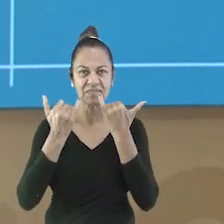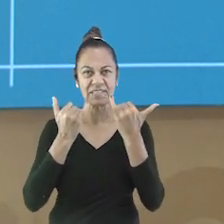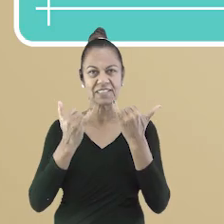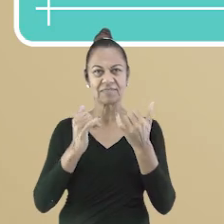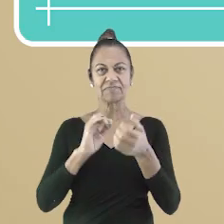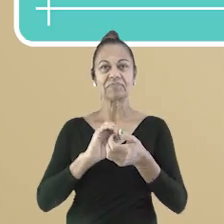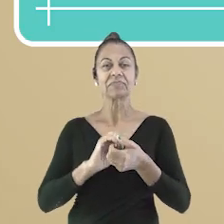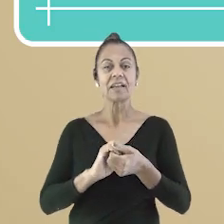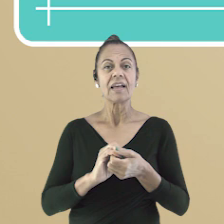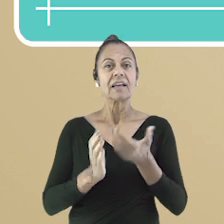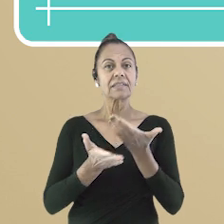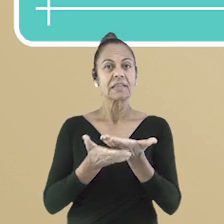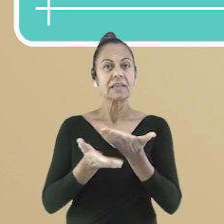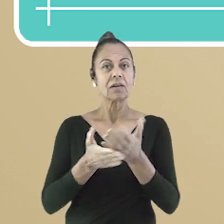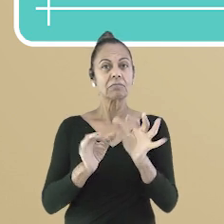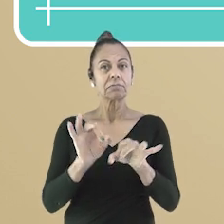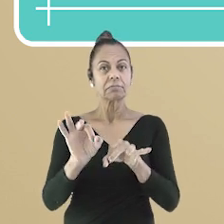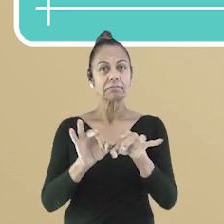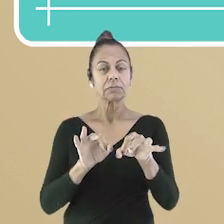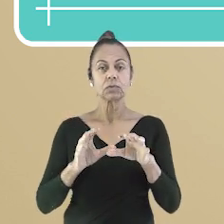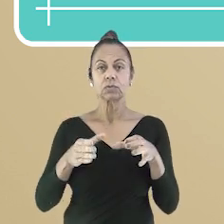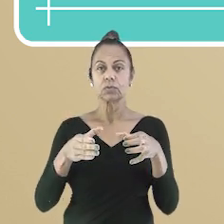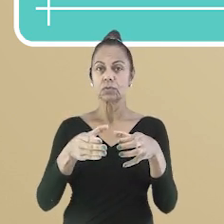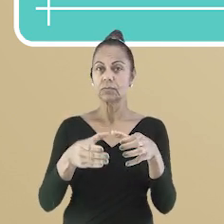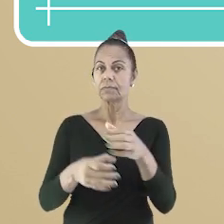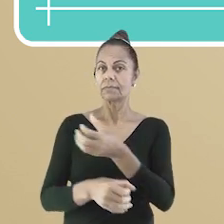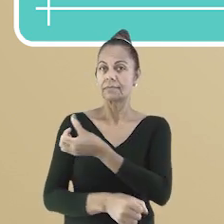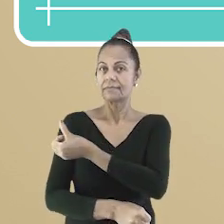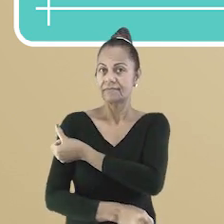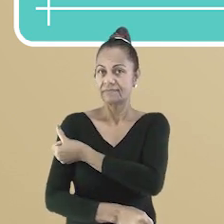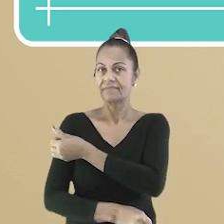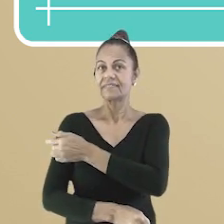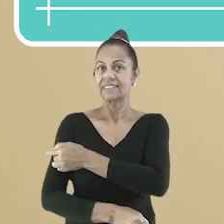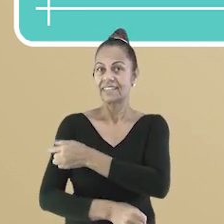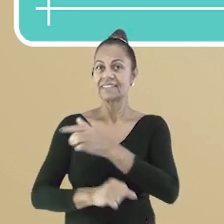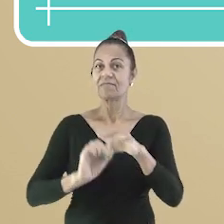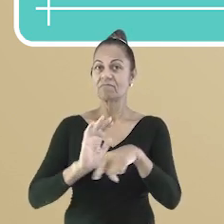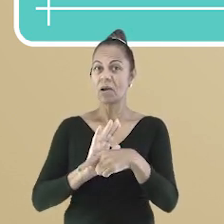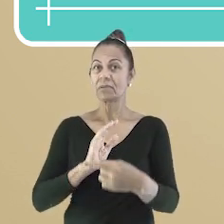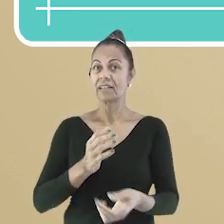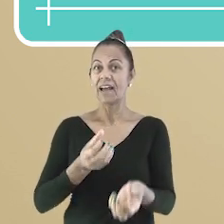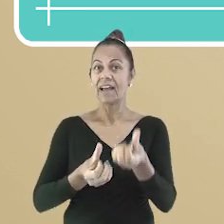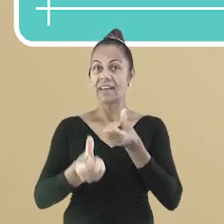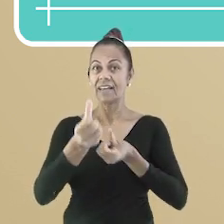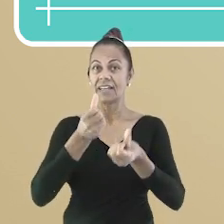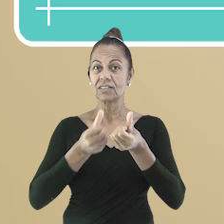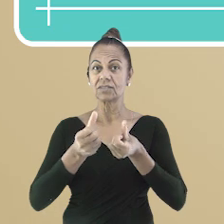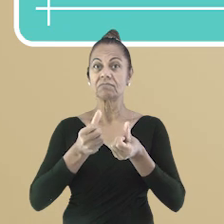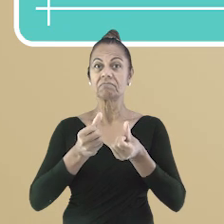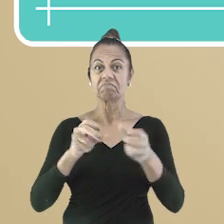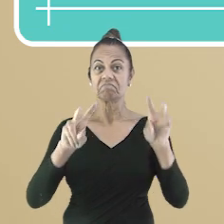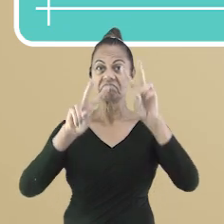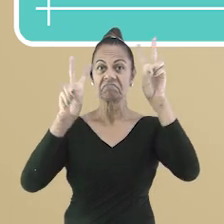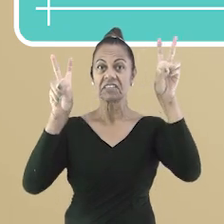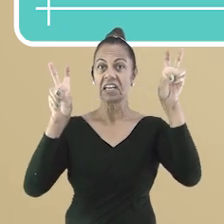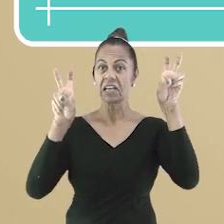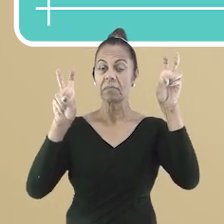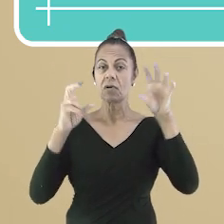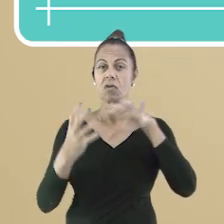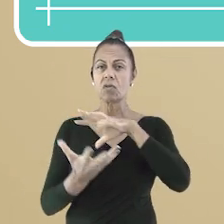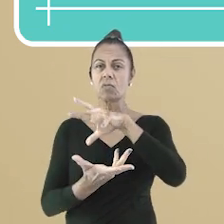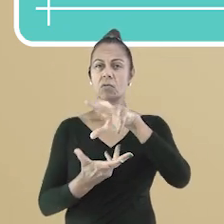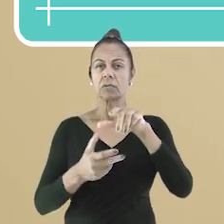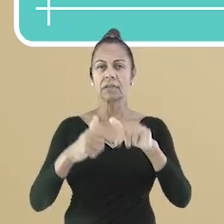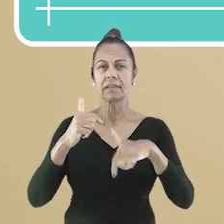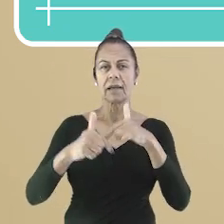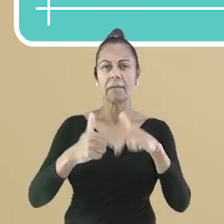acompanhando. Essa aula foi planejada para os 6º e 7º anos da EJA, que tem como eixo temático